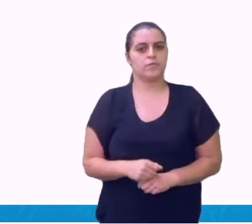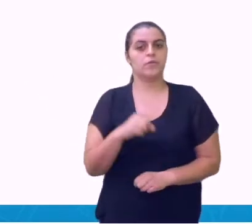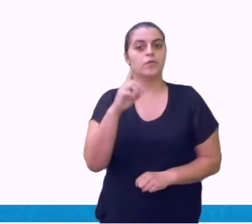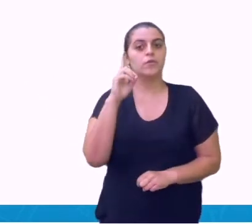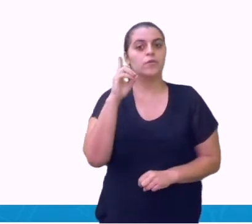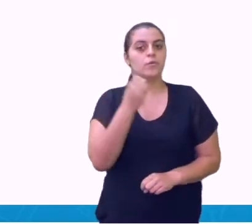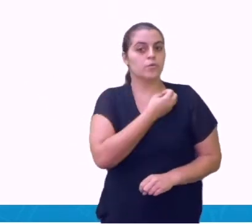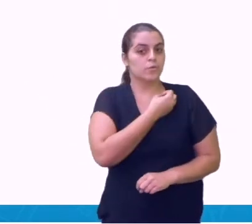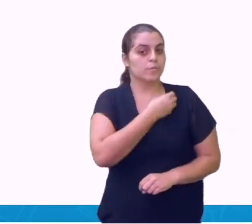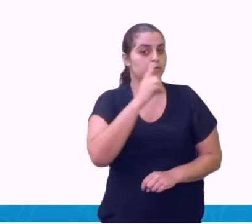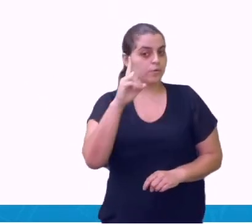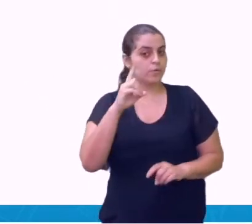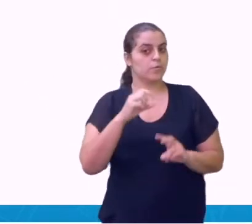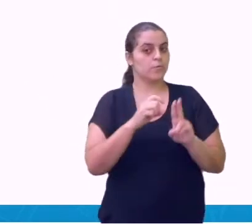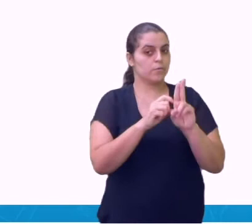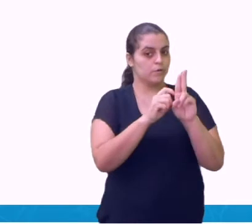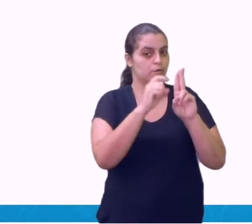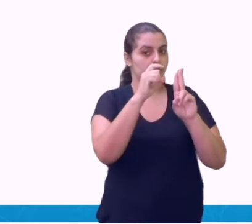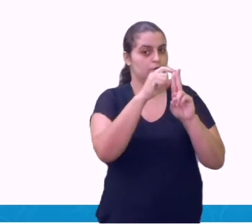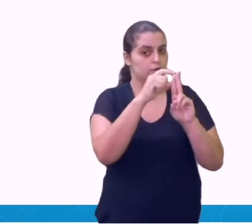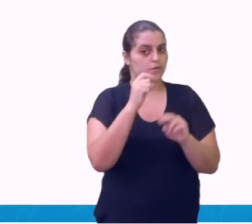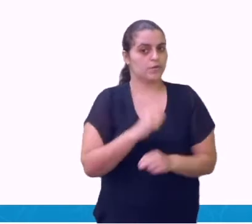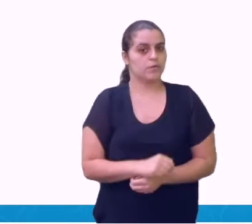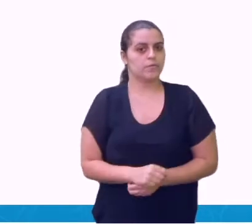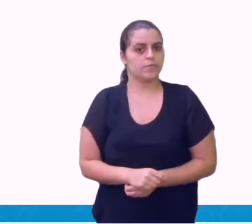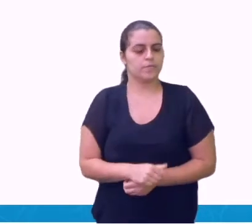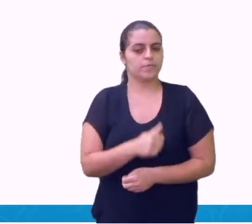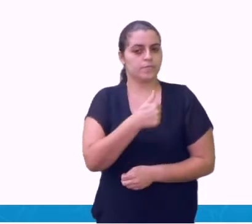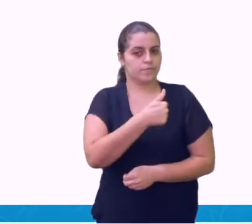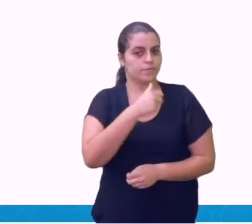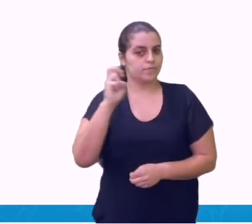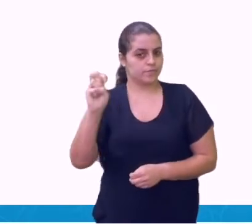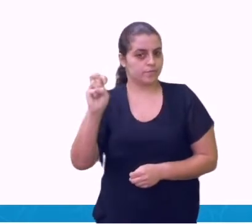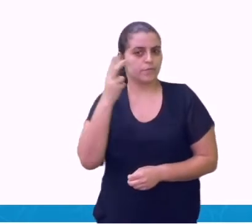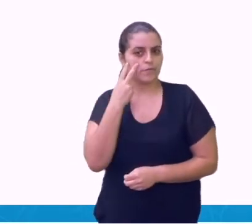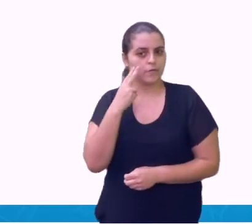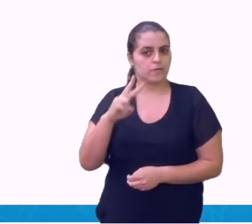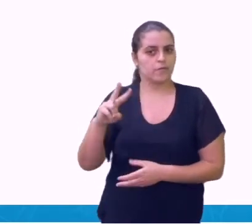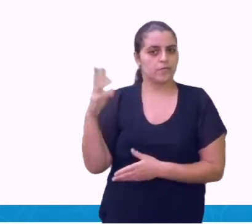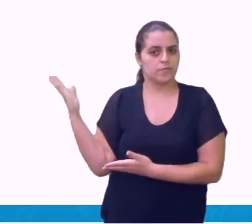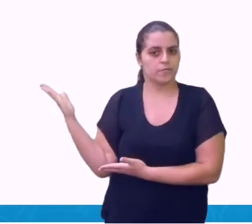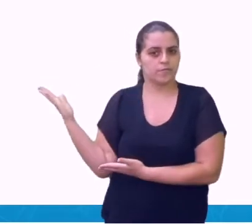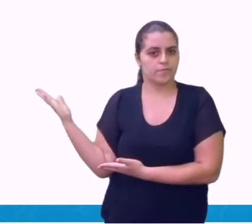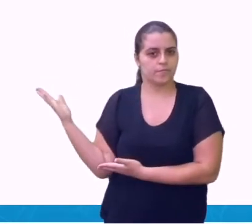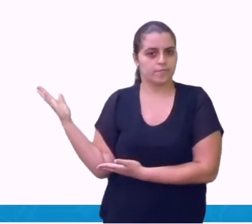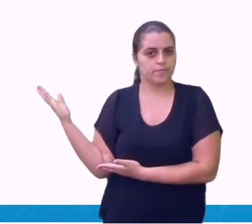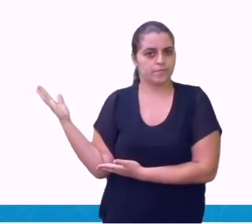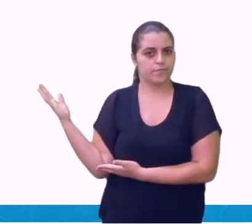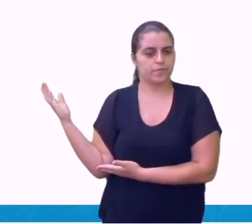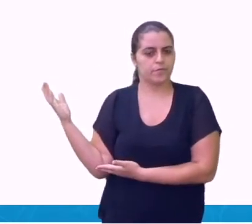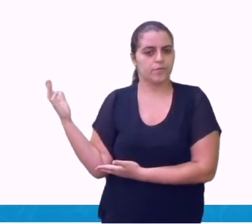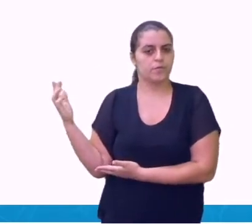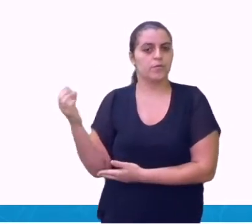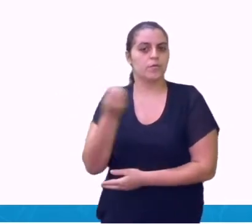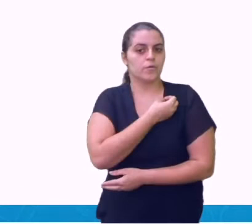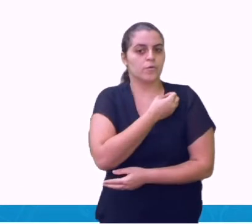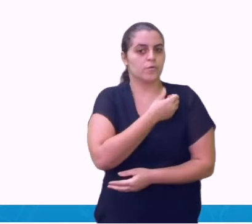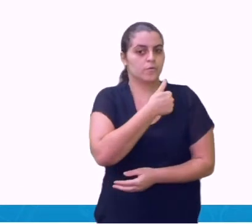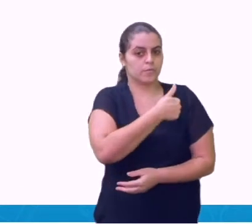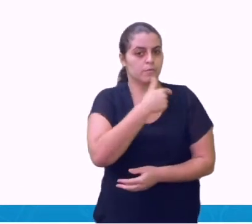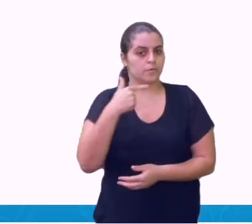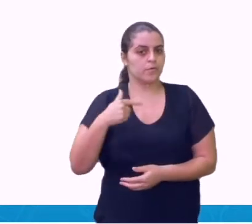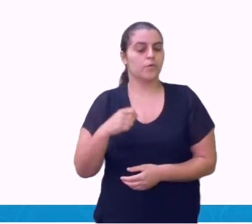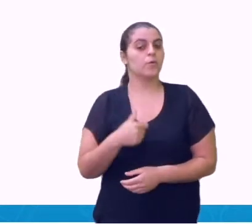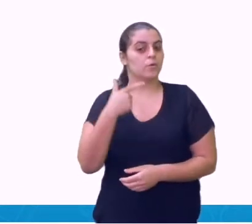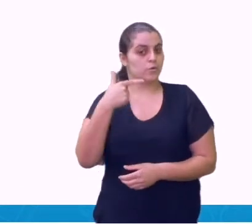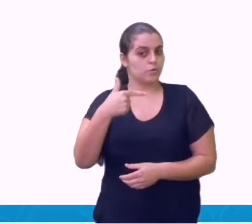1 fica na dezena. 15. O número 12. O 2 fica